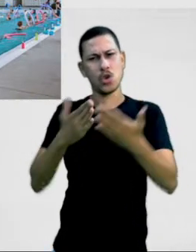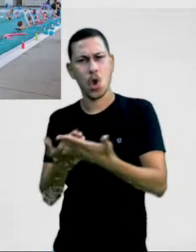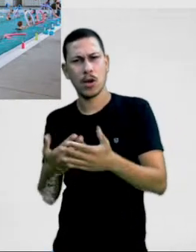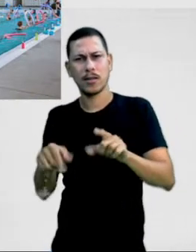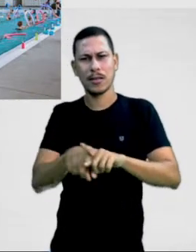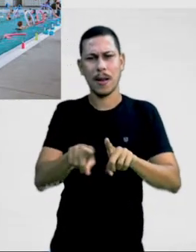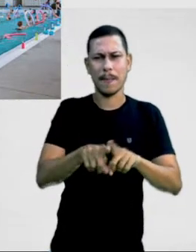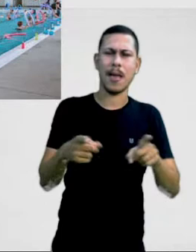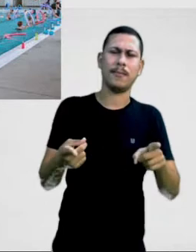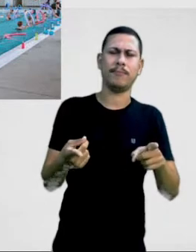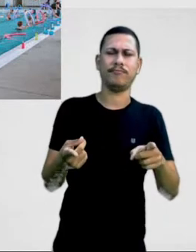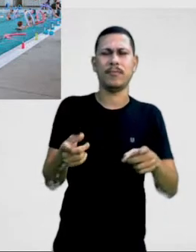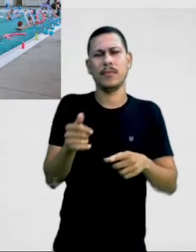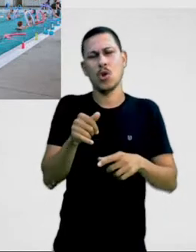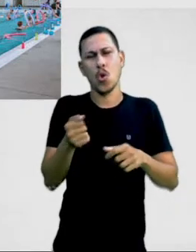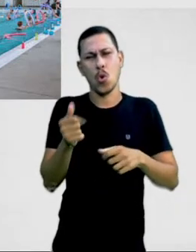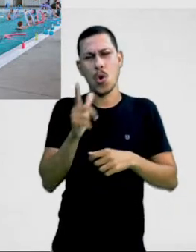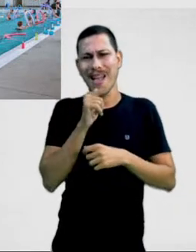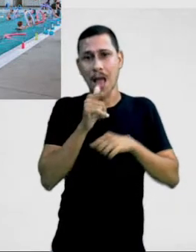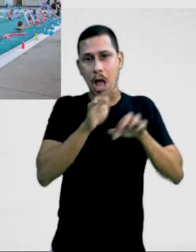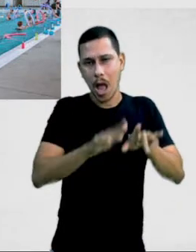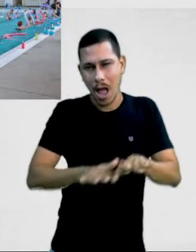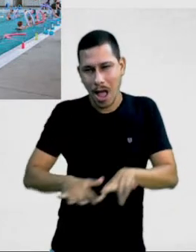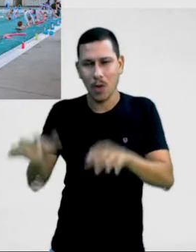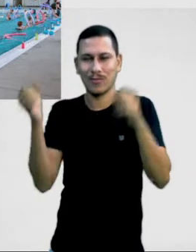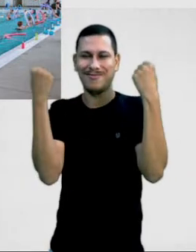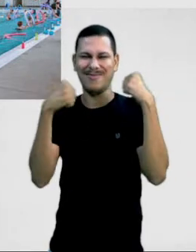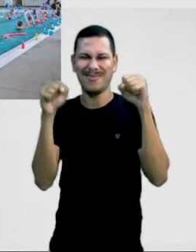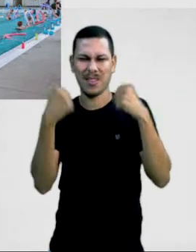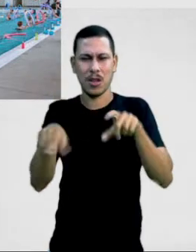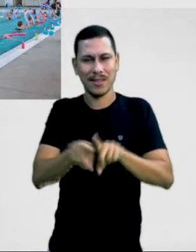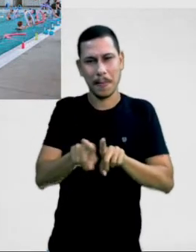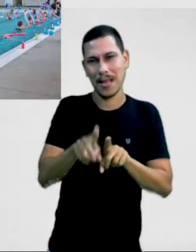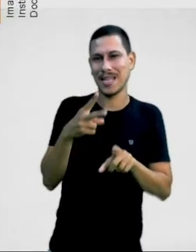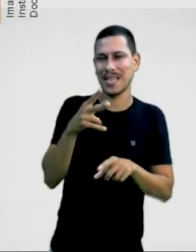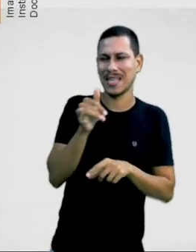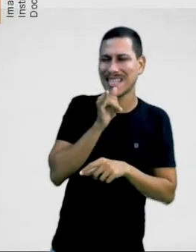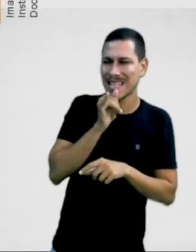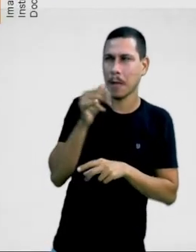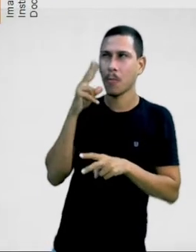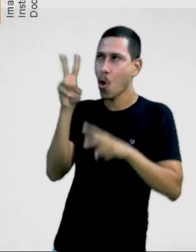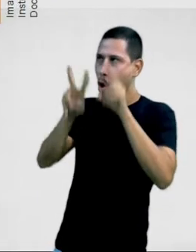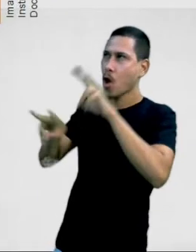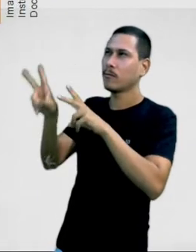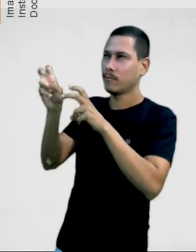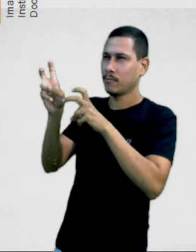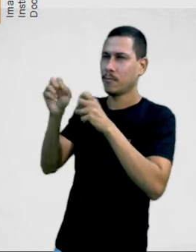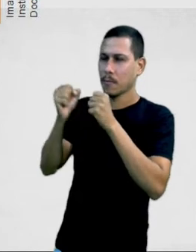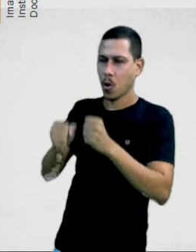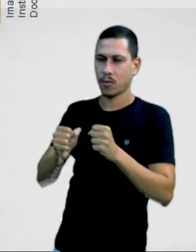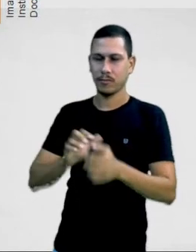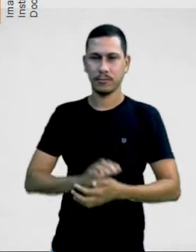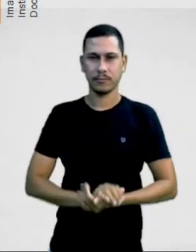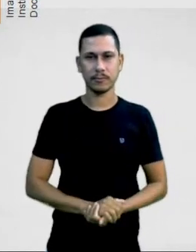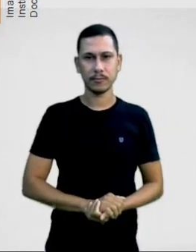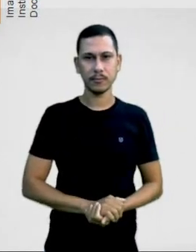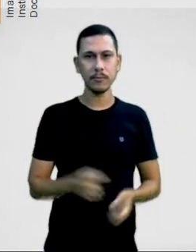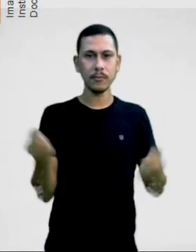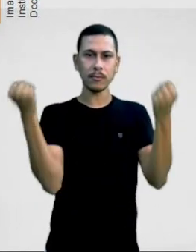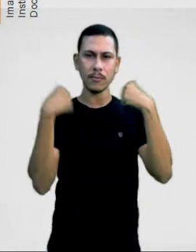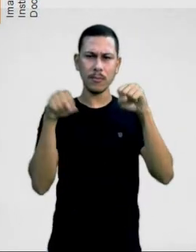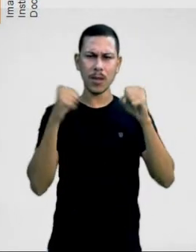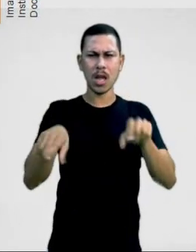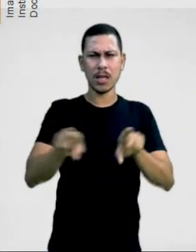e a hidroginástica, por exemplo, são aqui alguns dos exemplos que eu trago para vocês. A ginástica de